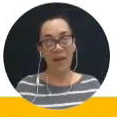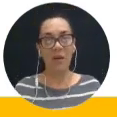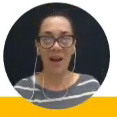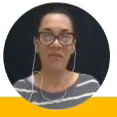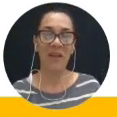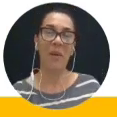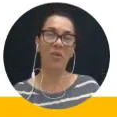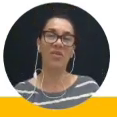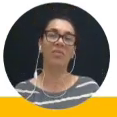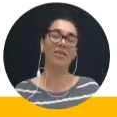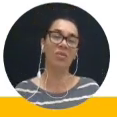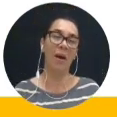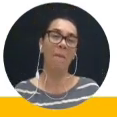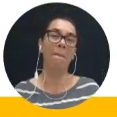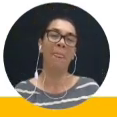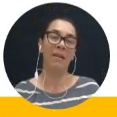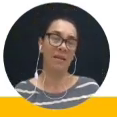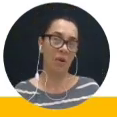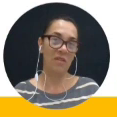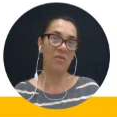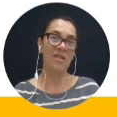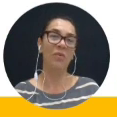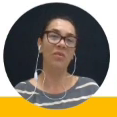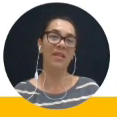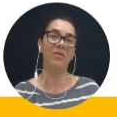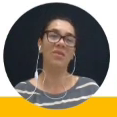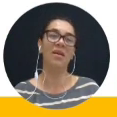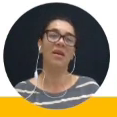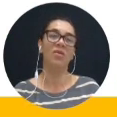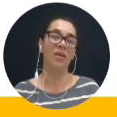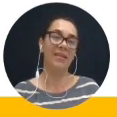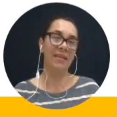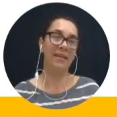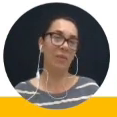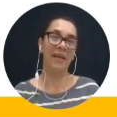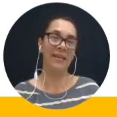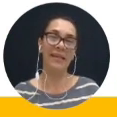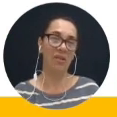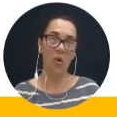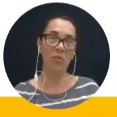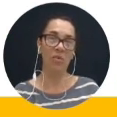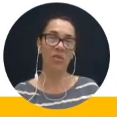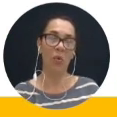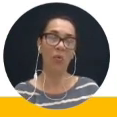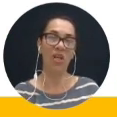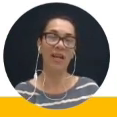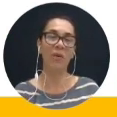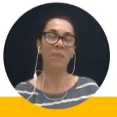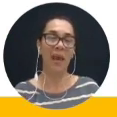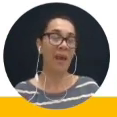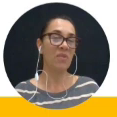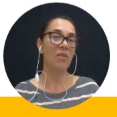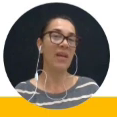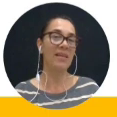se houver, não, vai haver uma produção textual nas provas dos segundos anos, solicitando uma escrita de algum